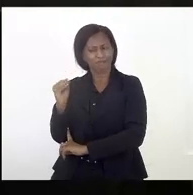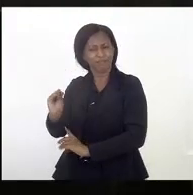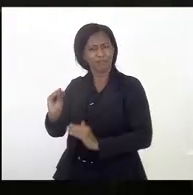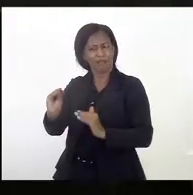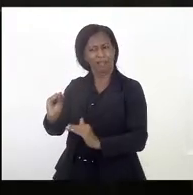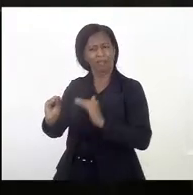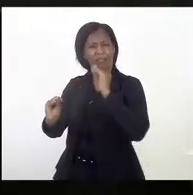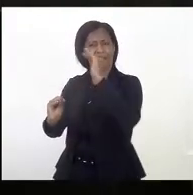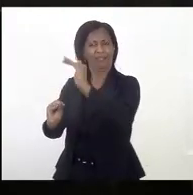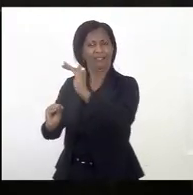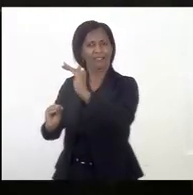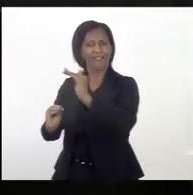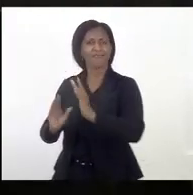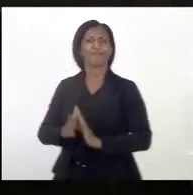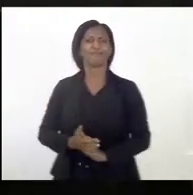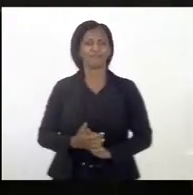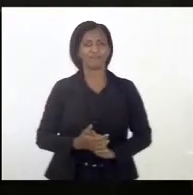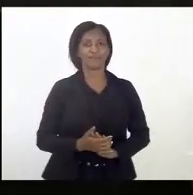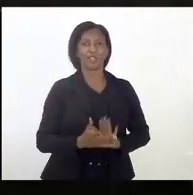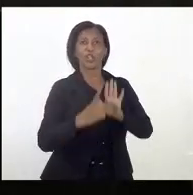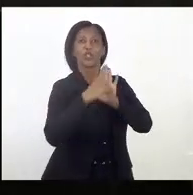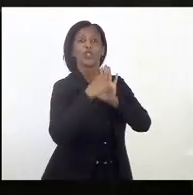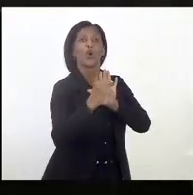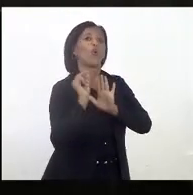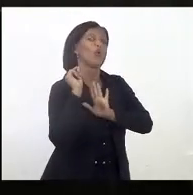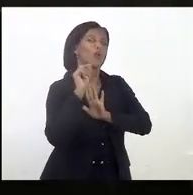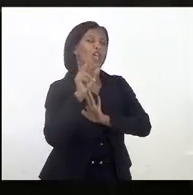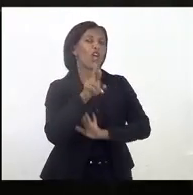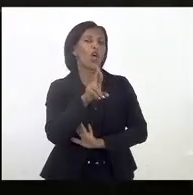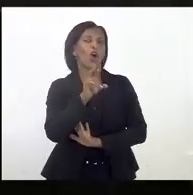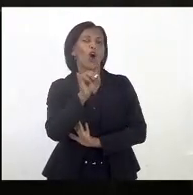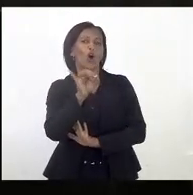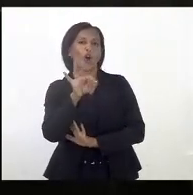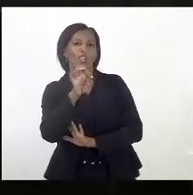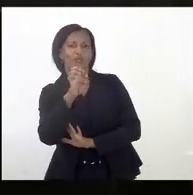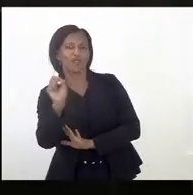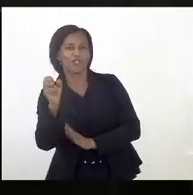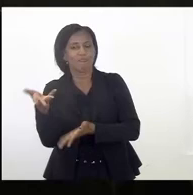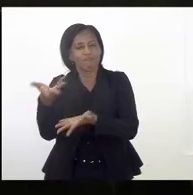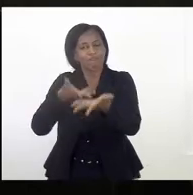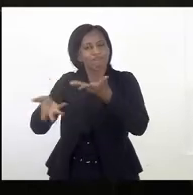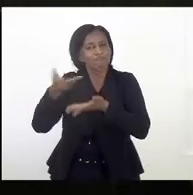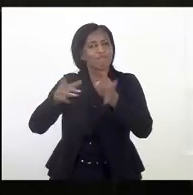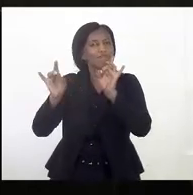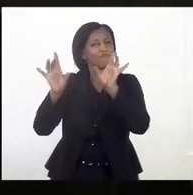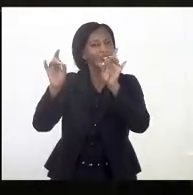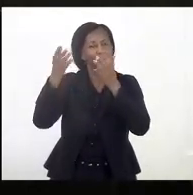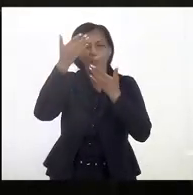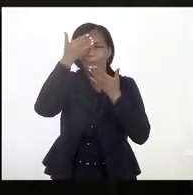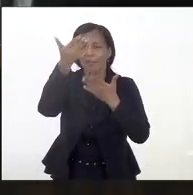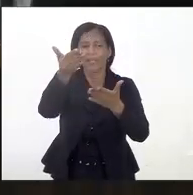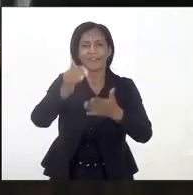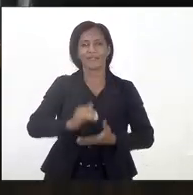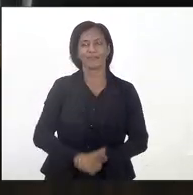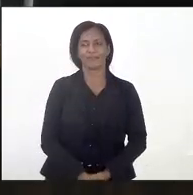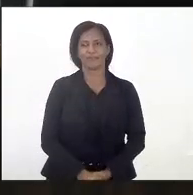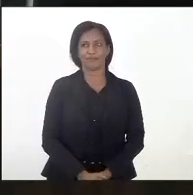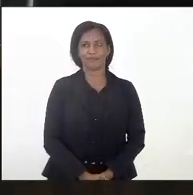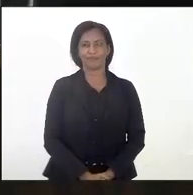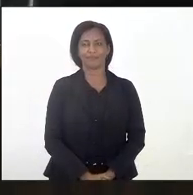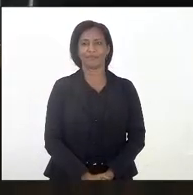o rio destaque serão os olhos e as participações especiais muito obrigado a